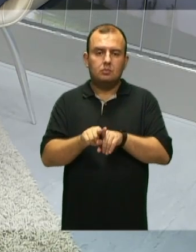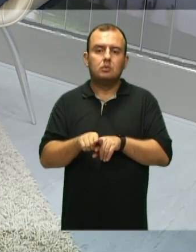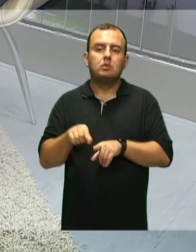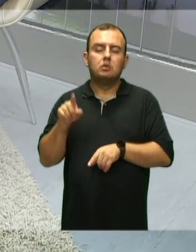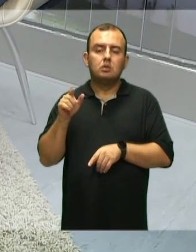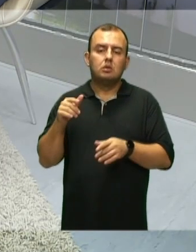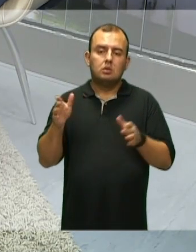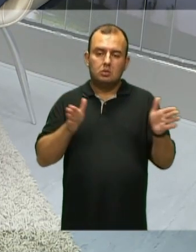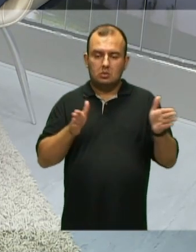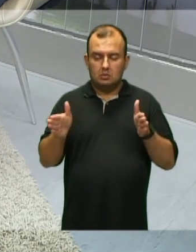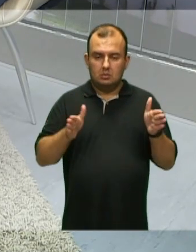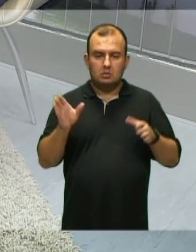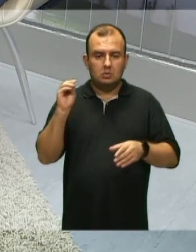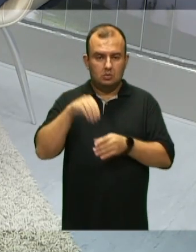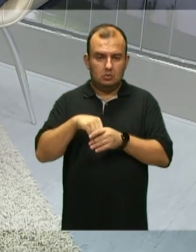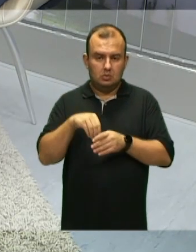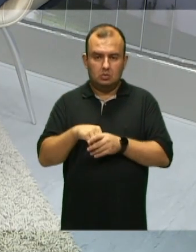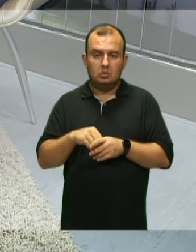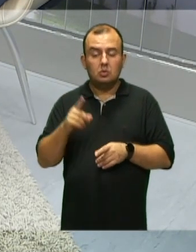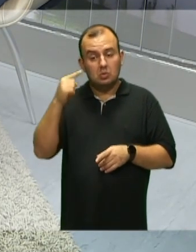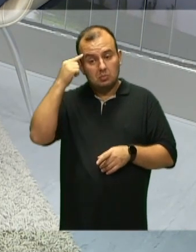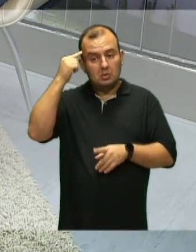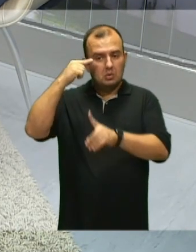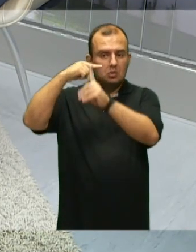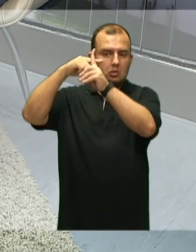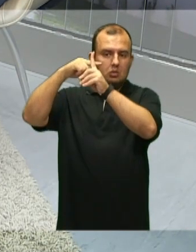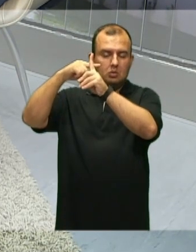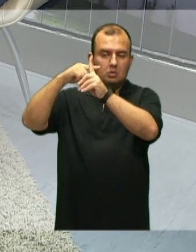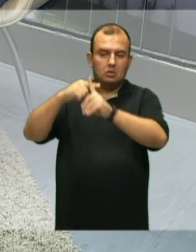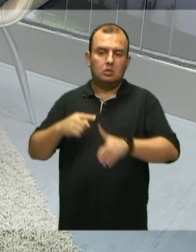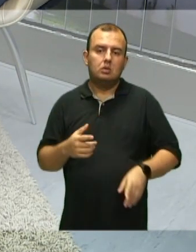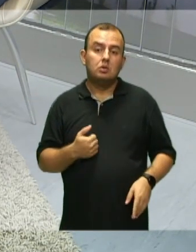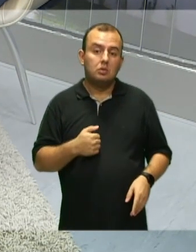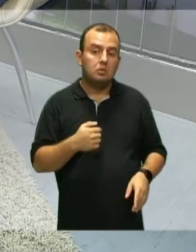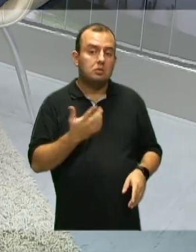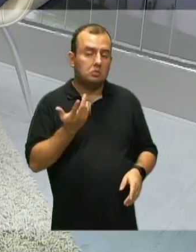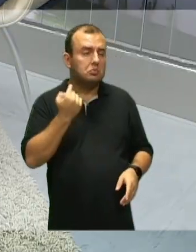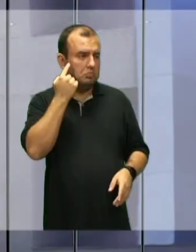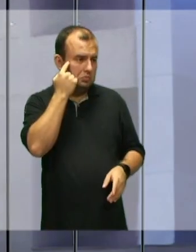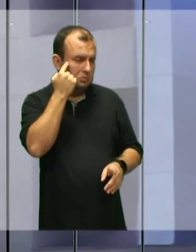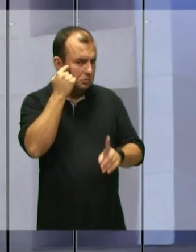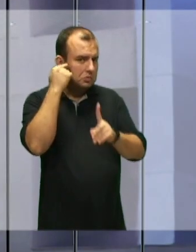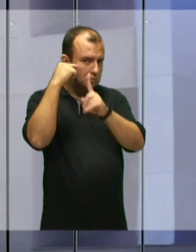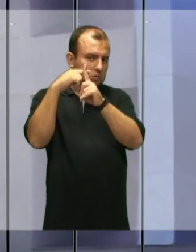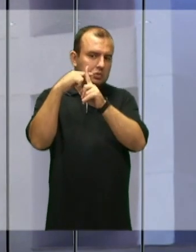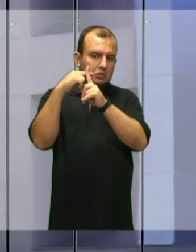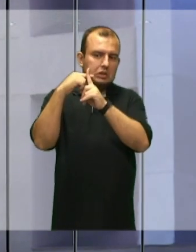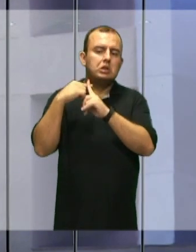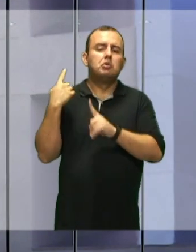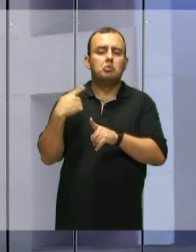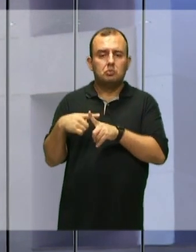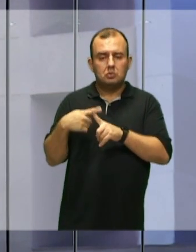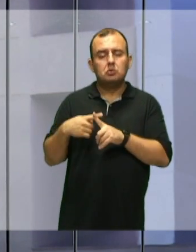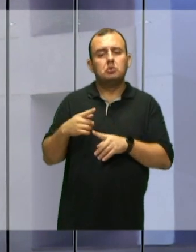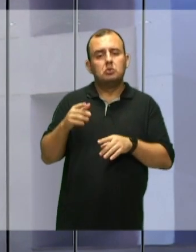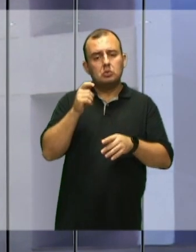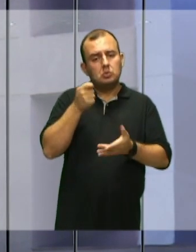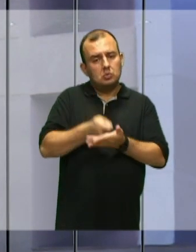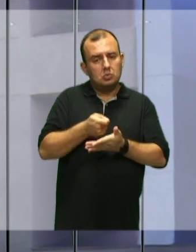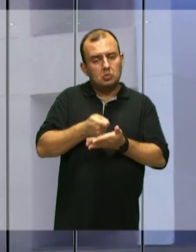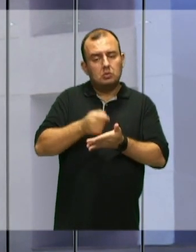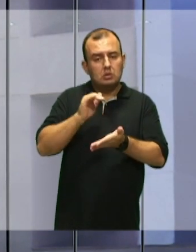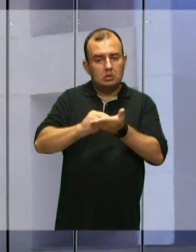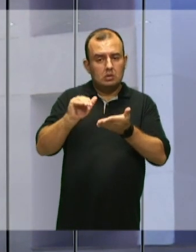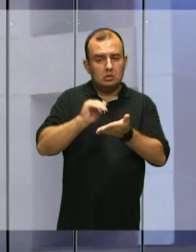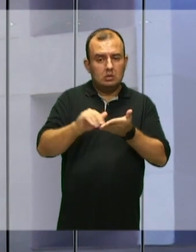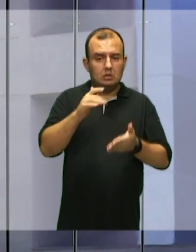dentro do prazo eleitoral mas o senhor tá otimista para que isso aconteça Vereador Olha eu tô otimista porque a gente tem cobrado diariamente da Secretaria de